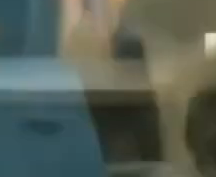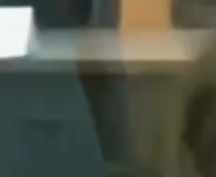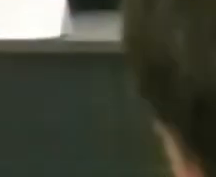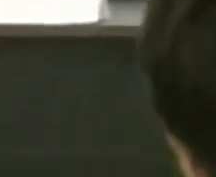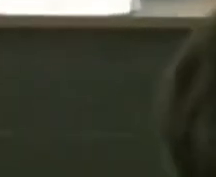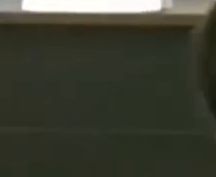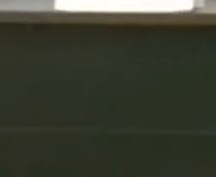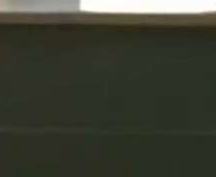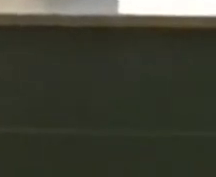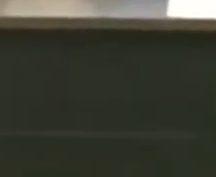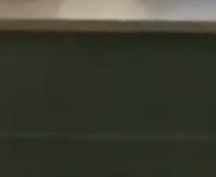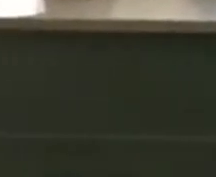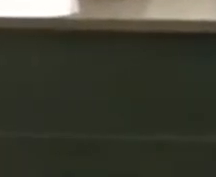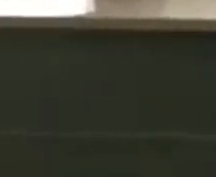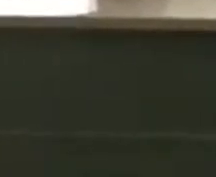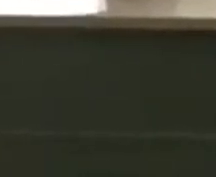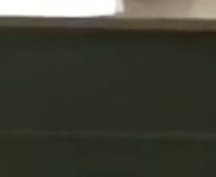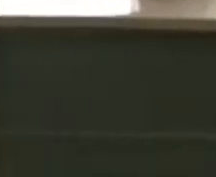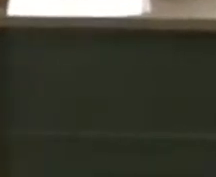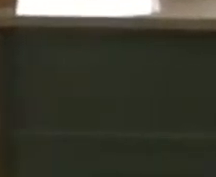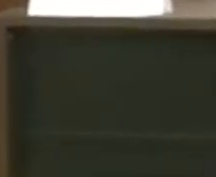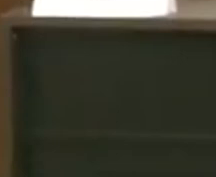Moura Palles Silva.